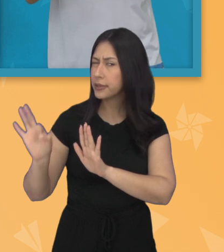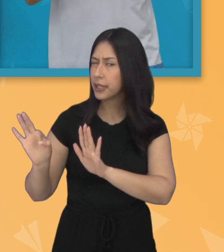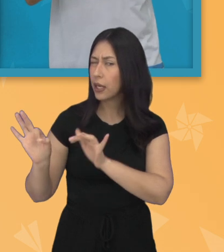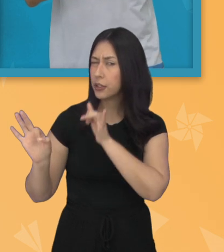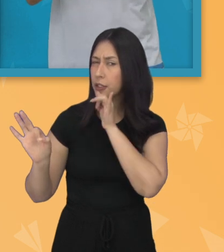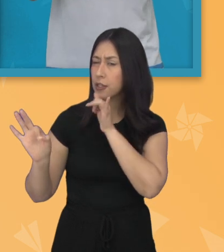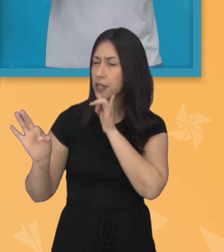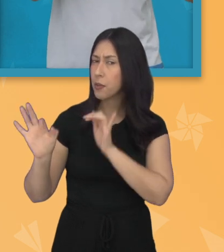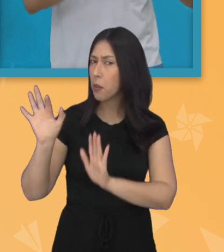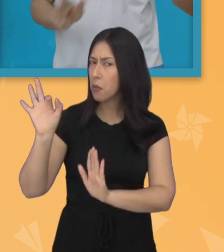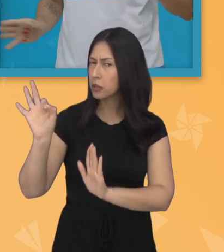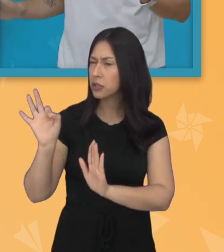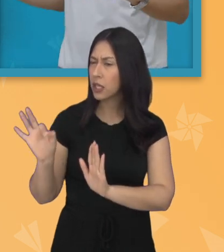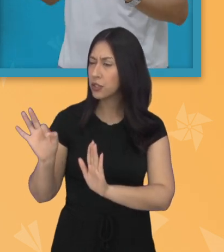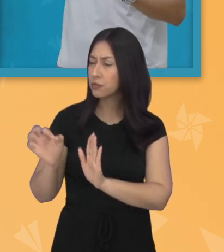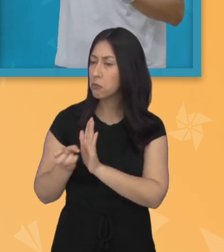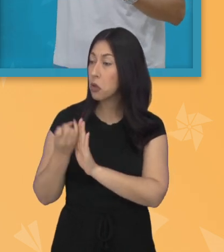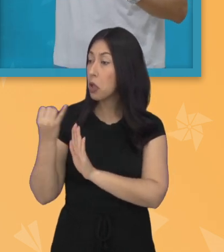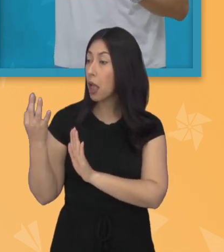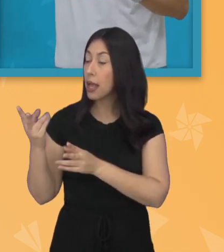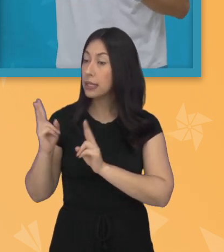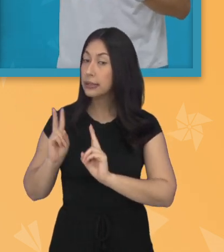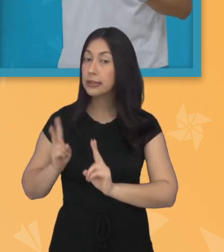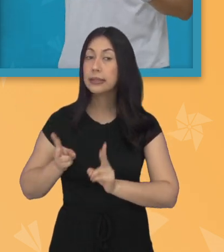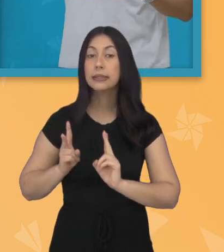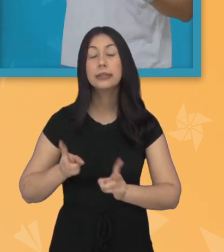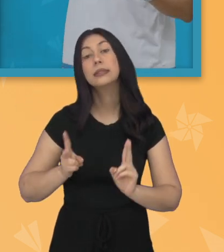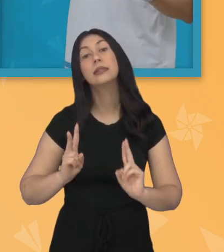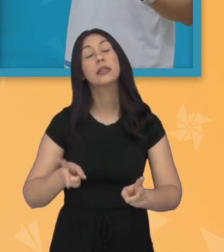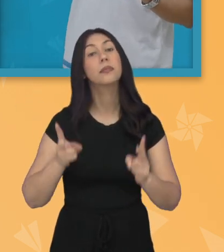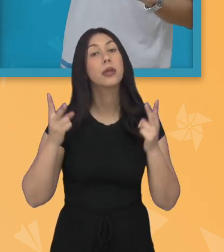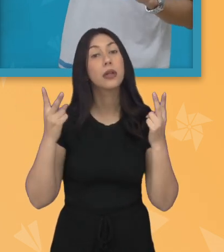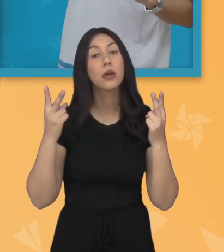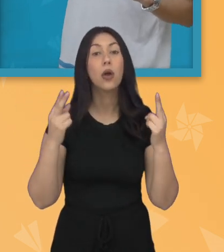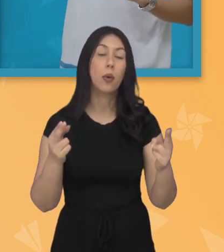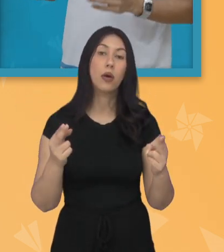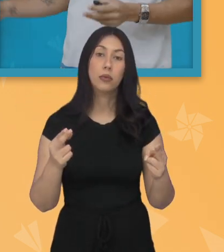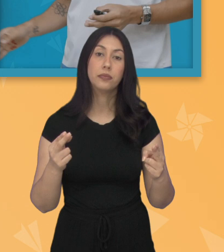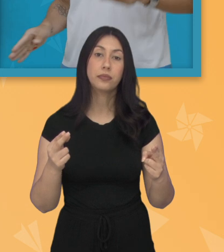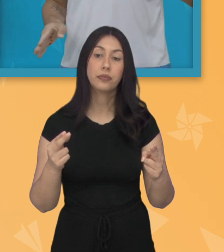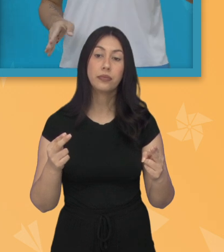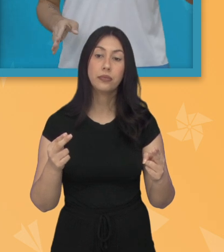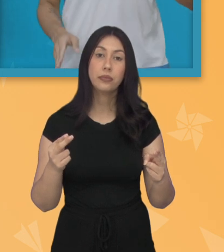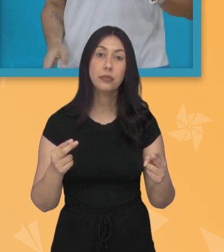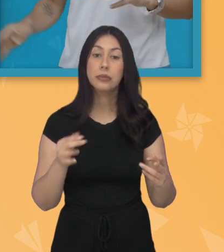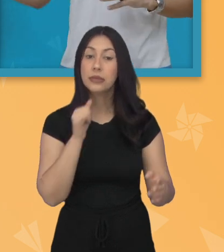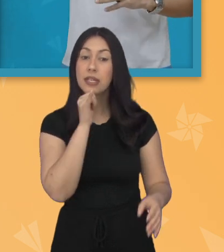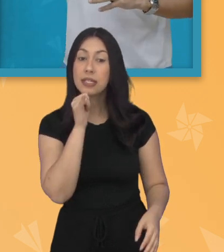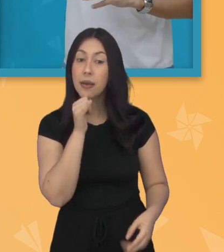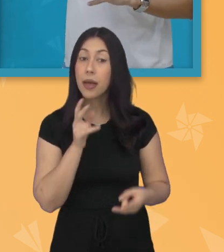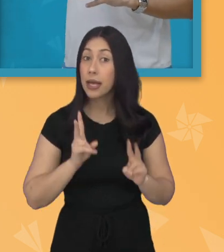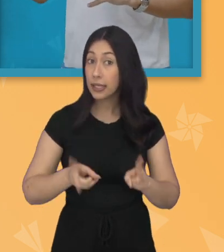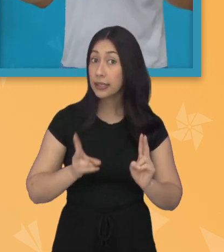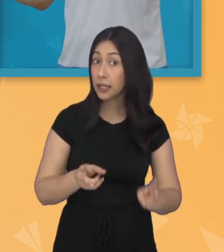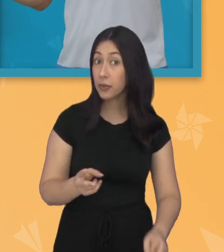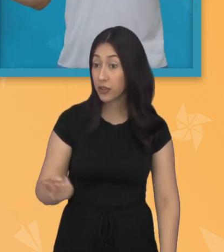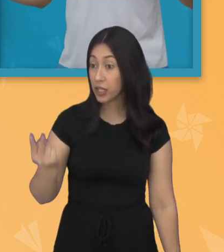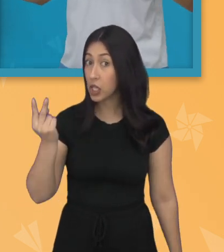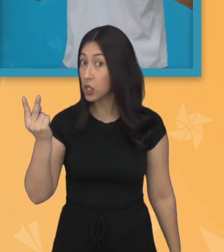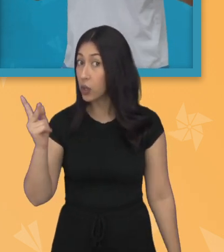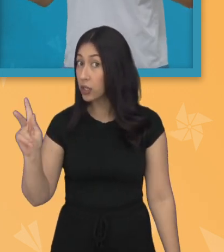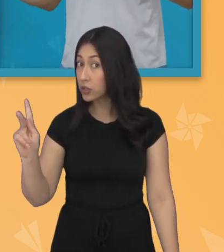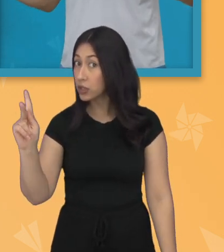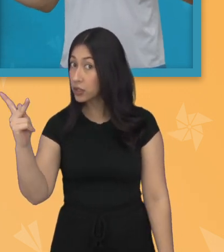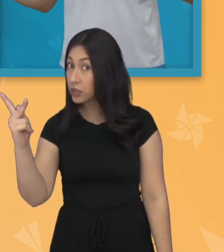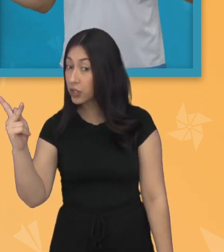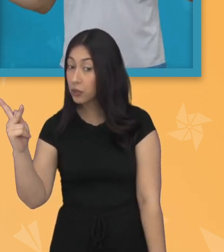por exemplo, ou proporção, a gente vai ter sempre de hidrogênio e oxigênio, por exemplo. Então a gente vai ser, por exemplo, sempre 2 partes de